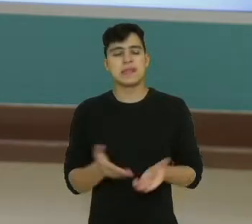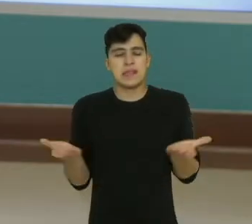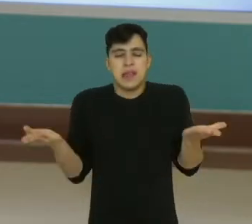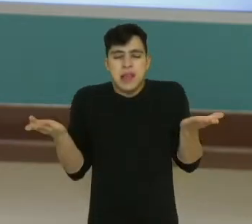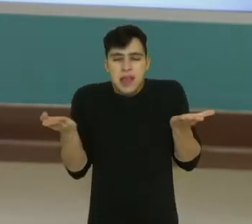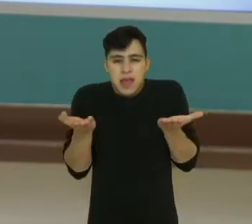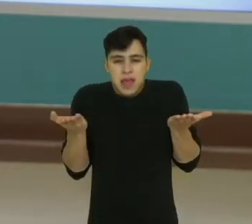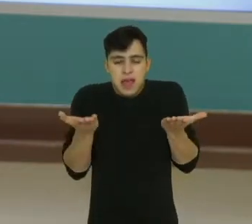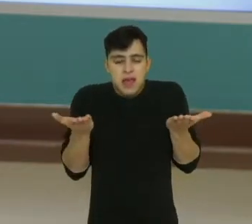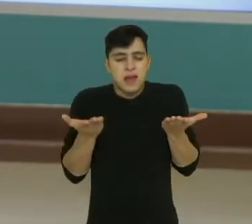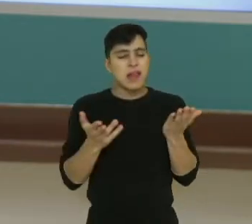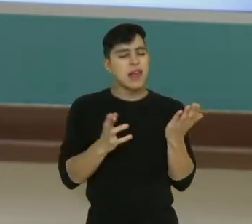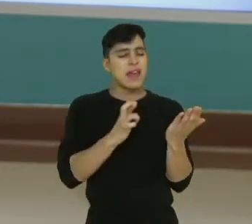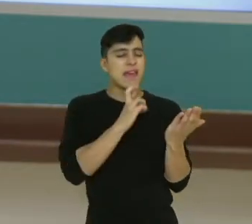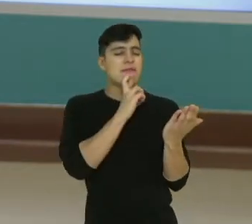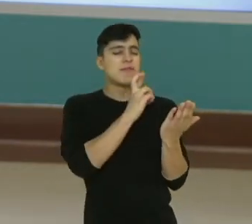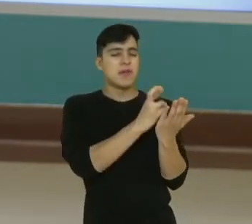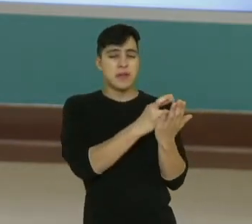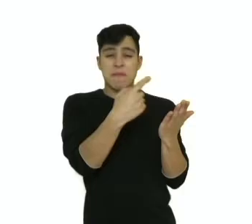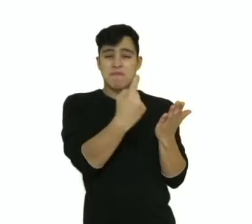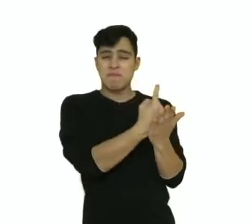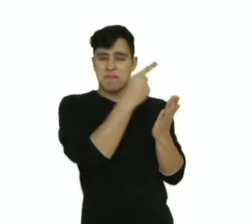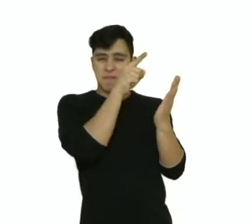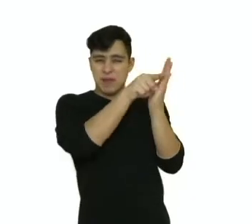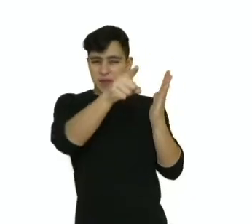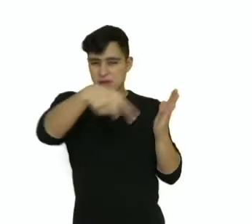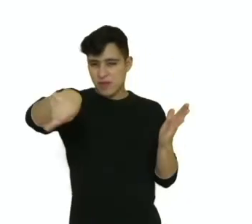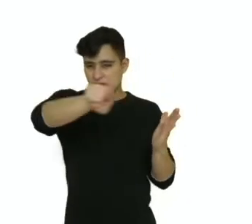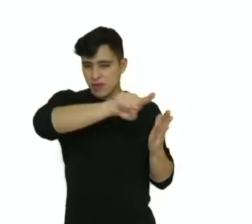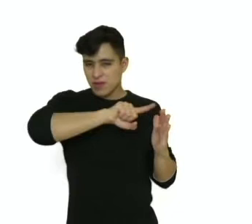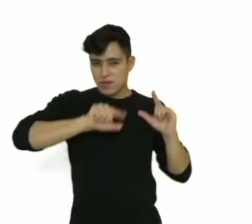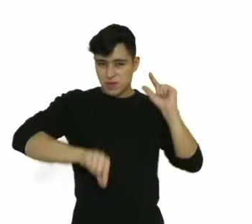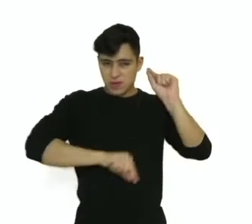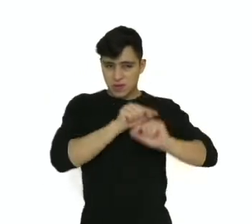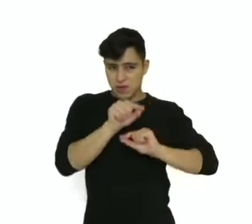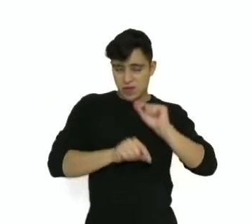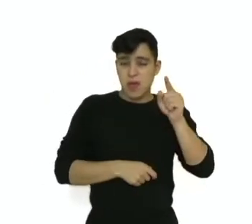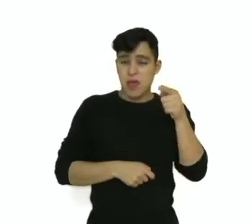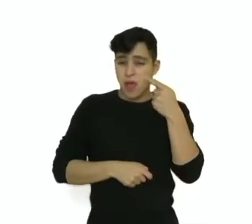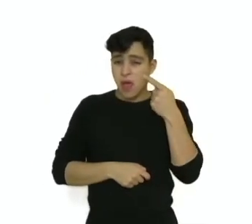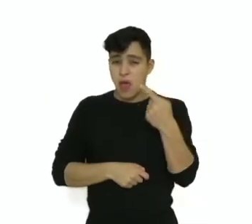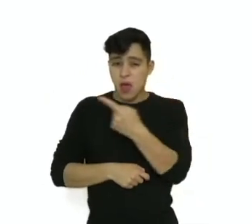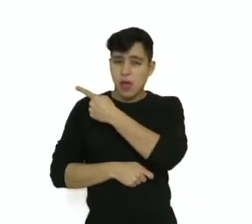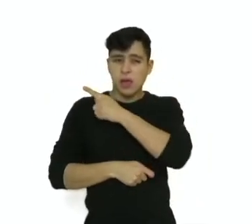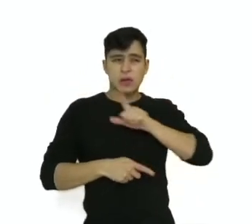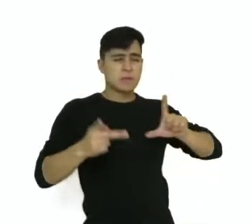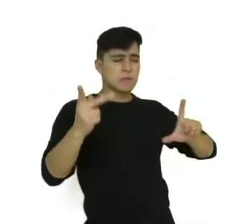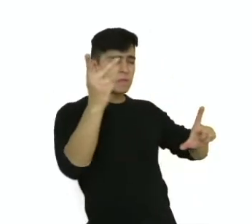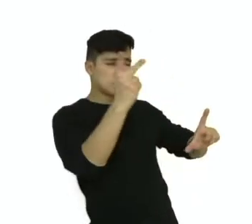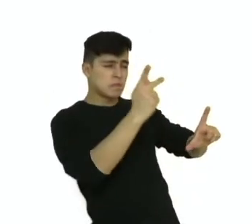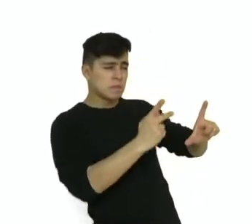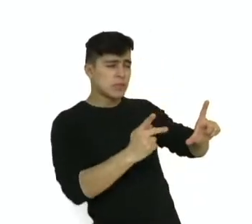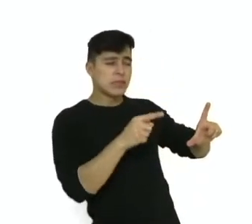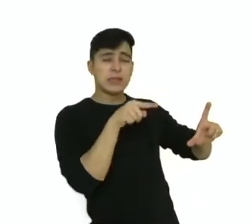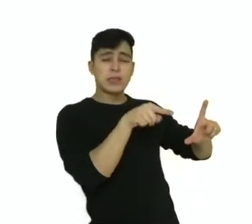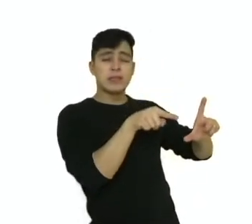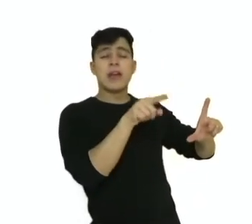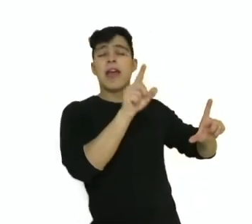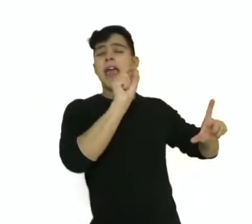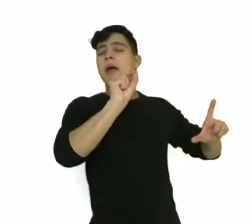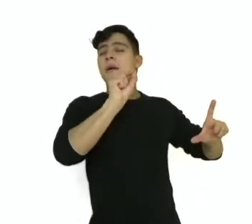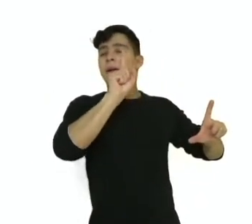Vamos então responder essa questão? Veja bem, a ilustração ao lado retrata o mito de criação da cidade